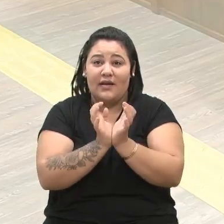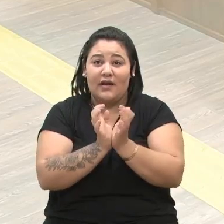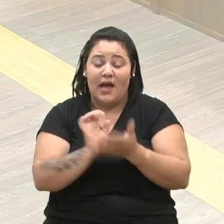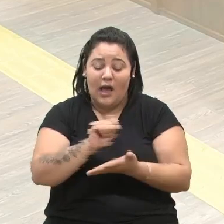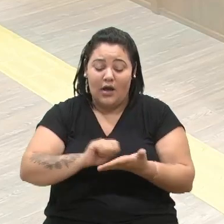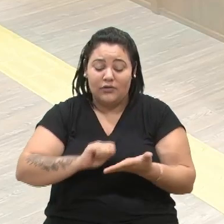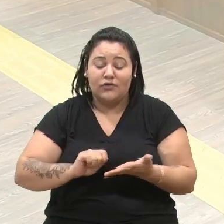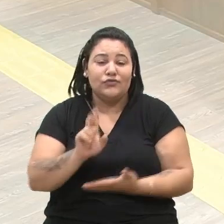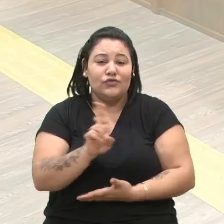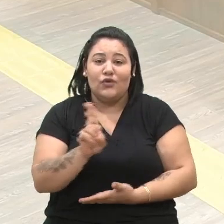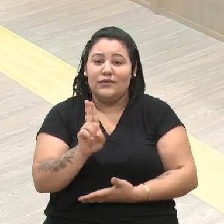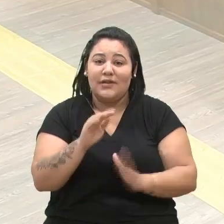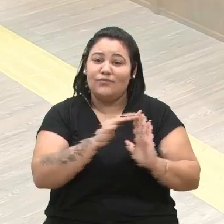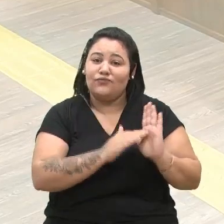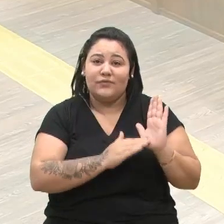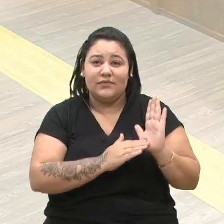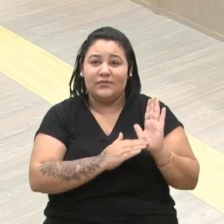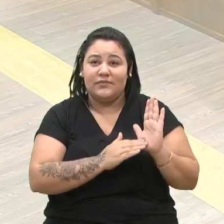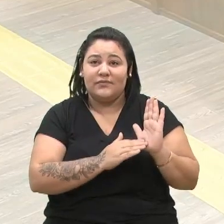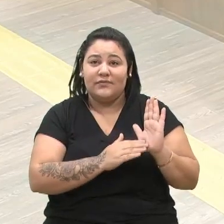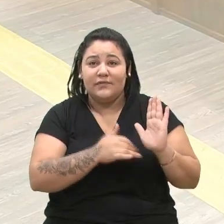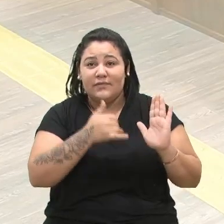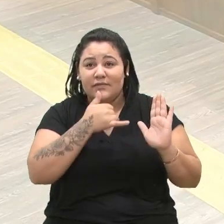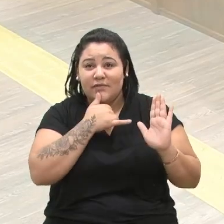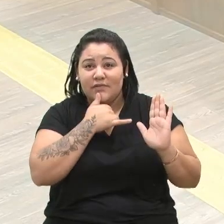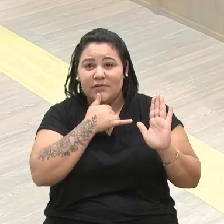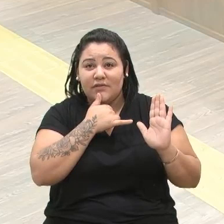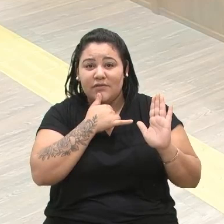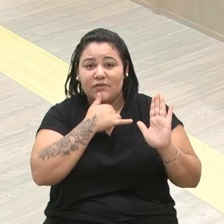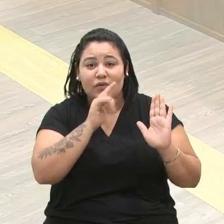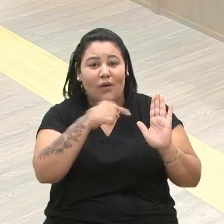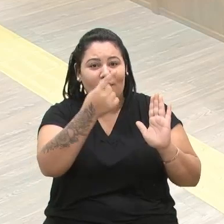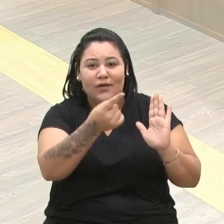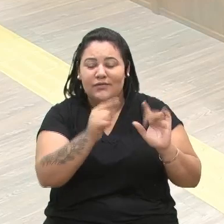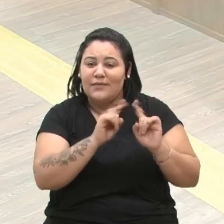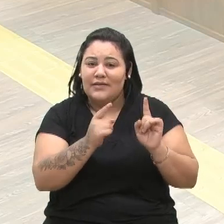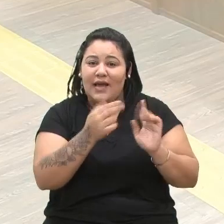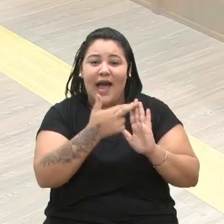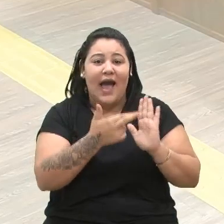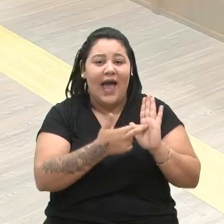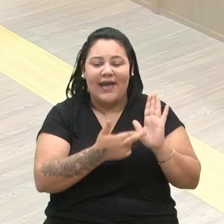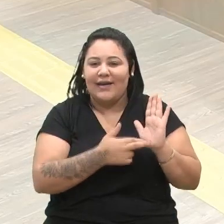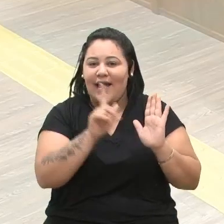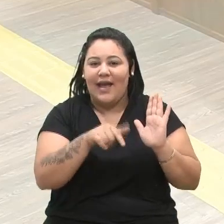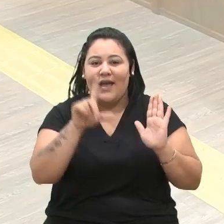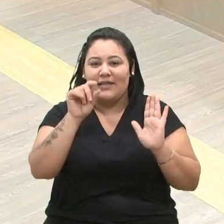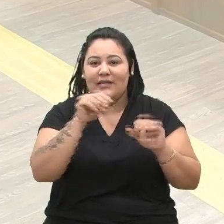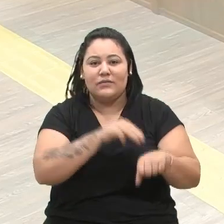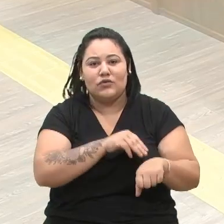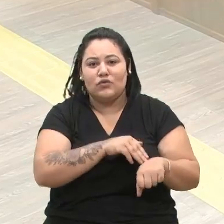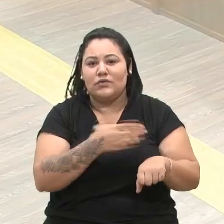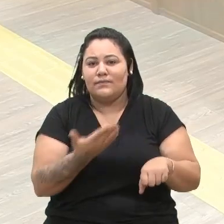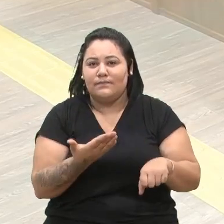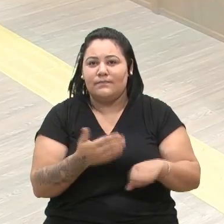nomes das pessoas e a ordem. Infelizmente, o senhor era o próximo, mas a regra são 10 minutos. Obrigado, desculpa